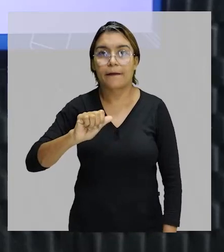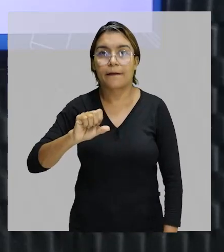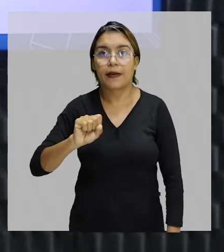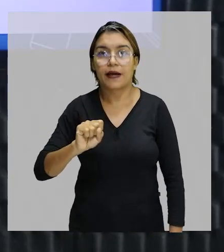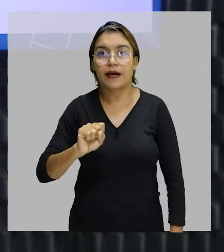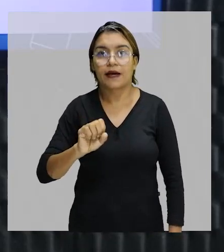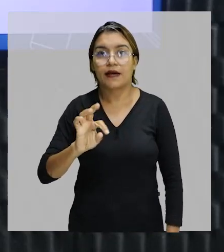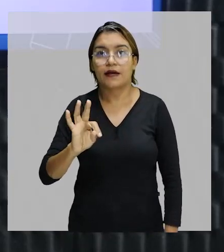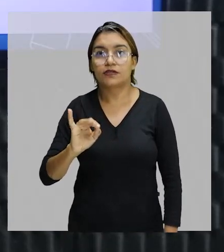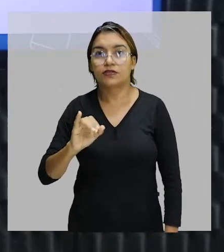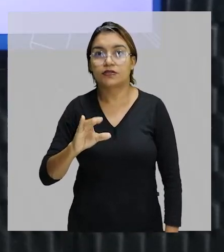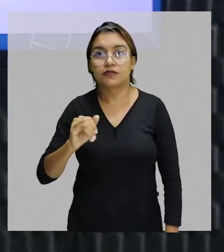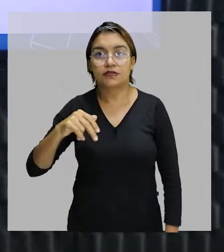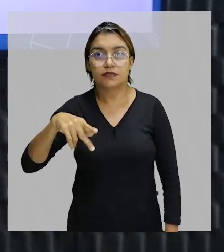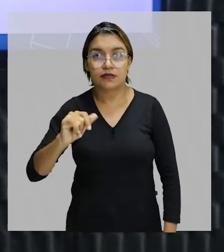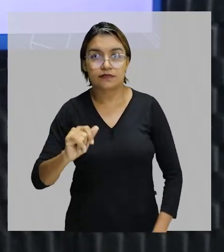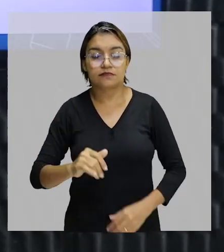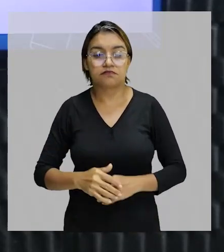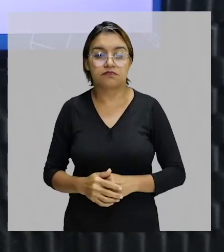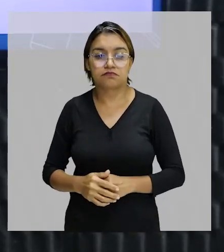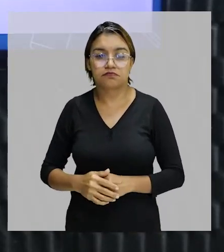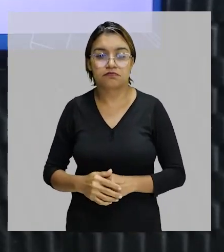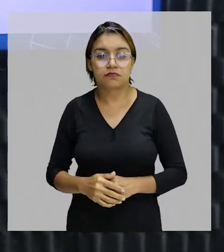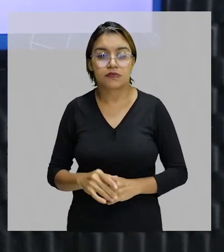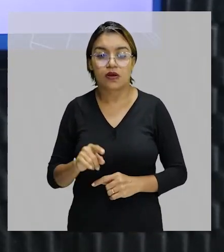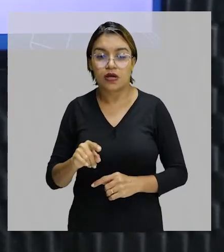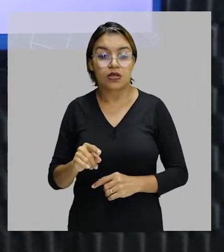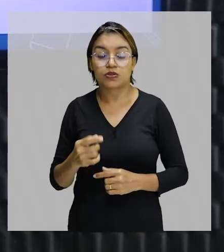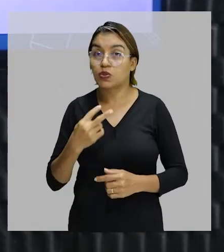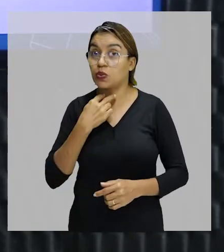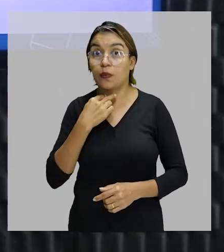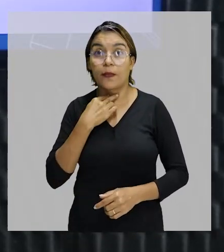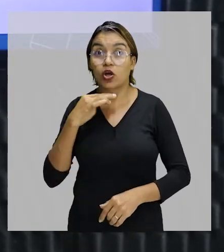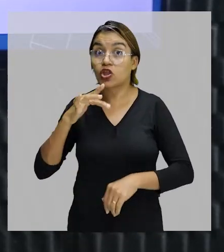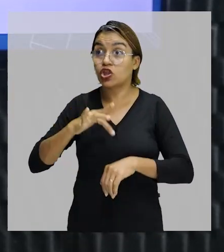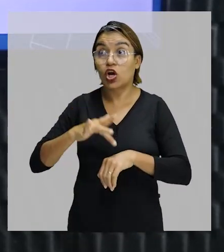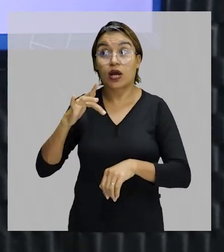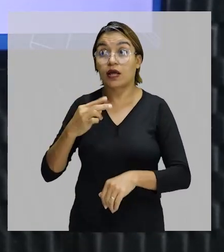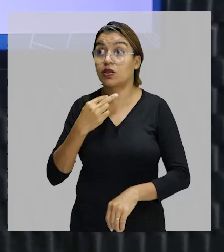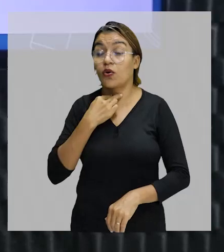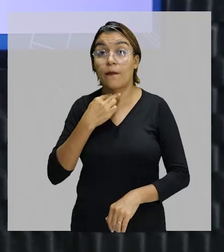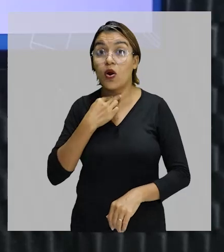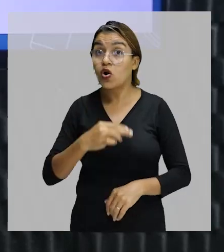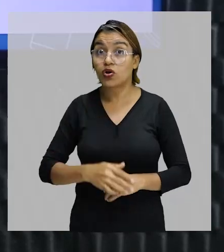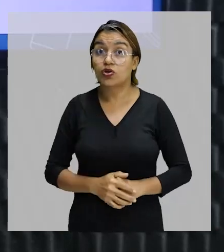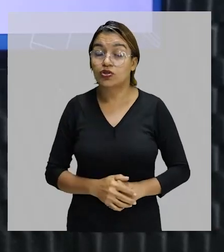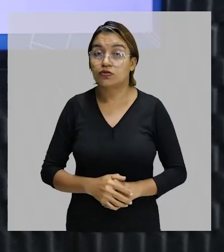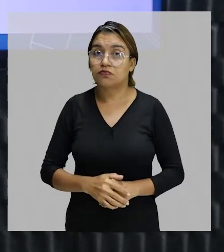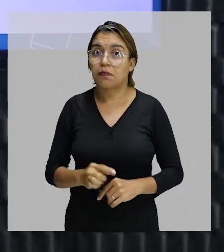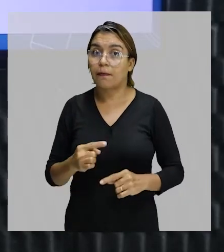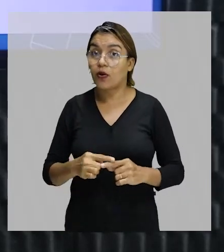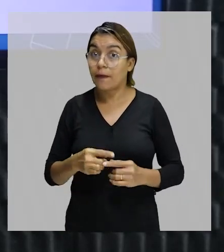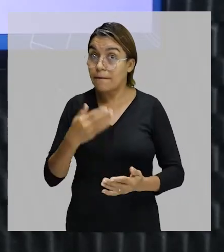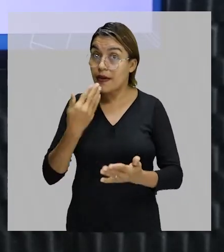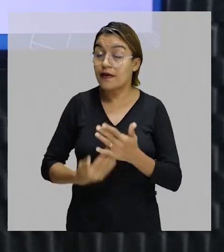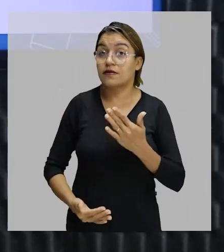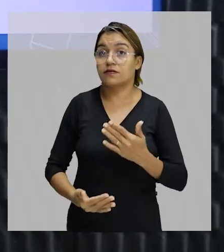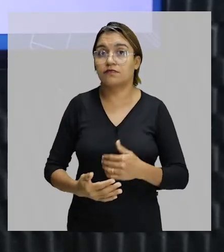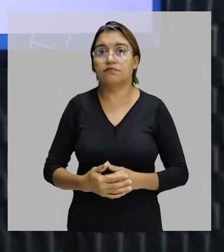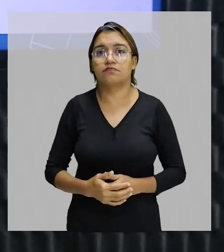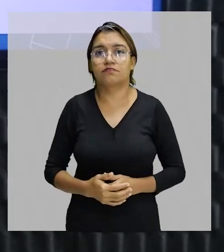Que é o quê? Que ele não deve tocar essa plasticina, porque aí ele é